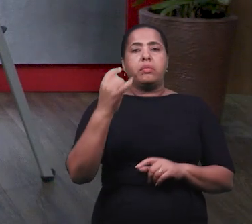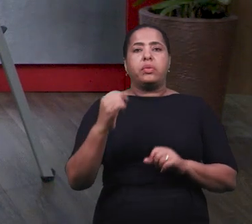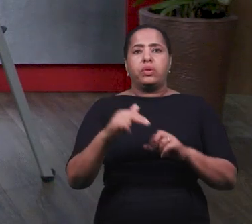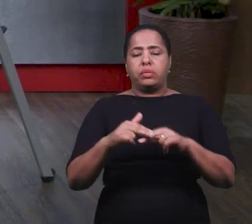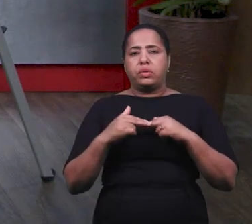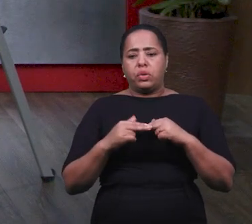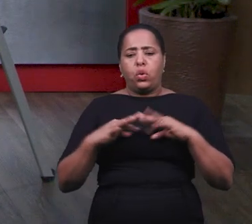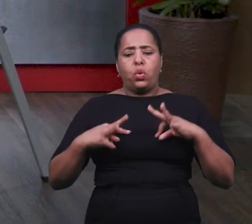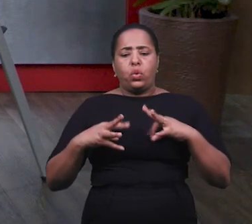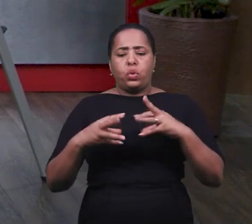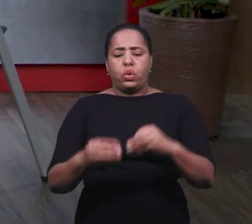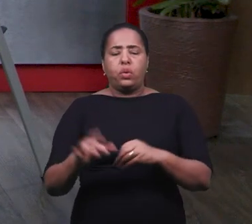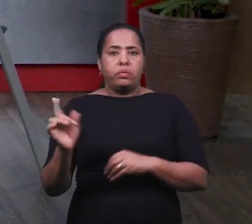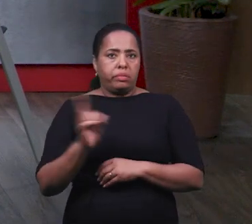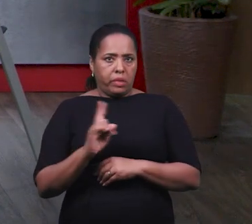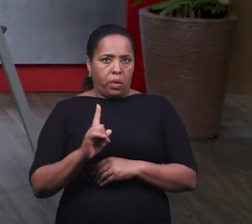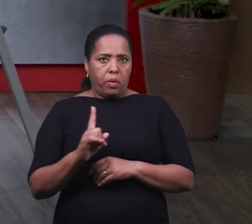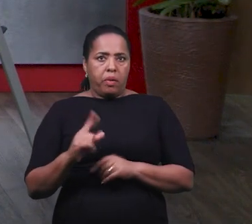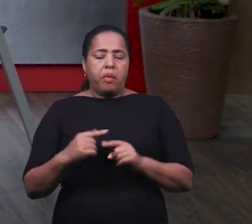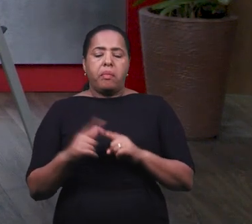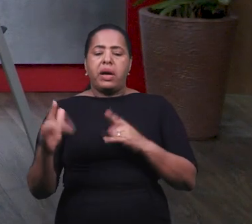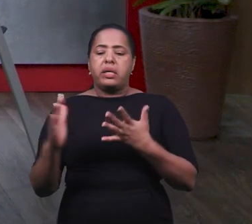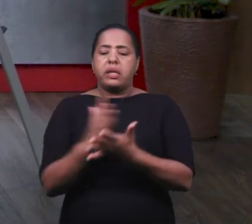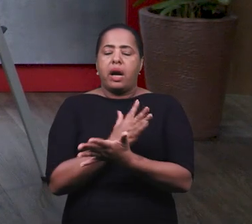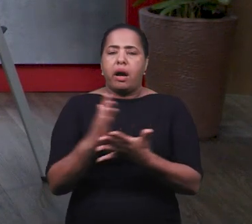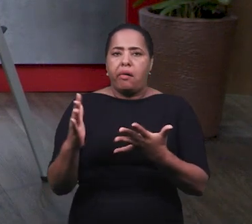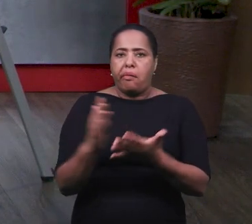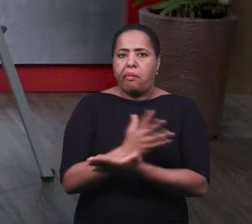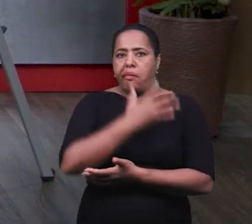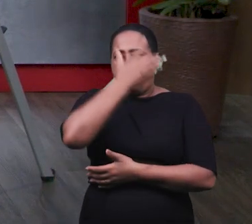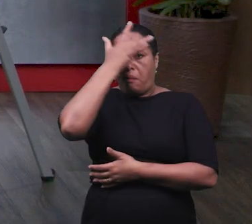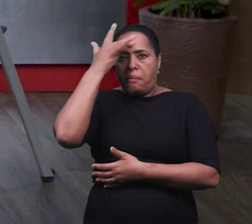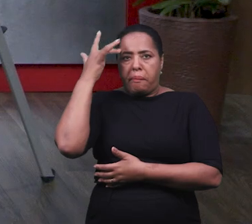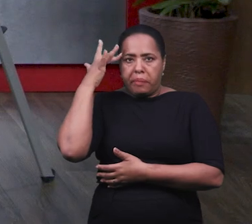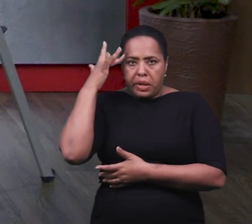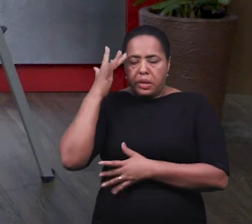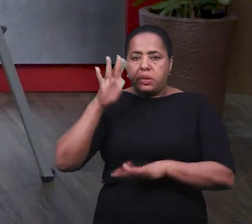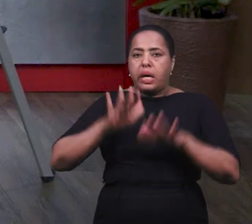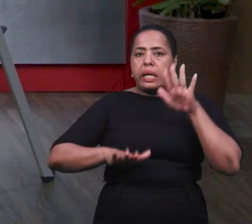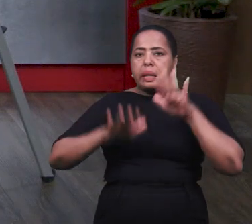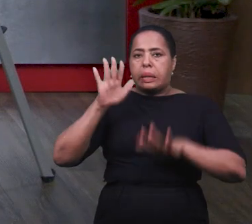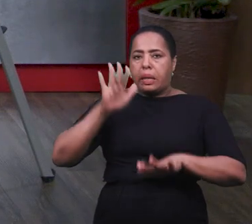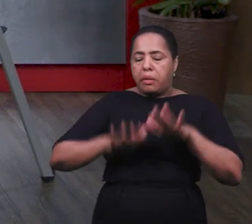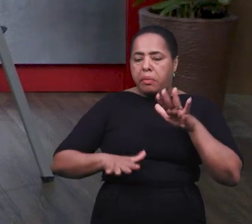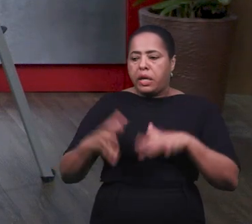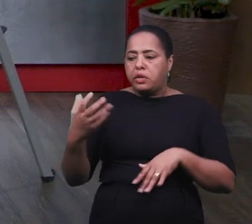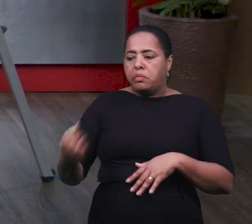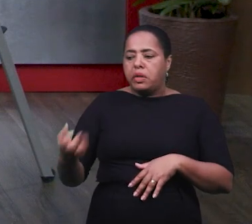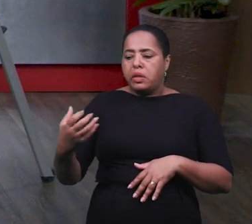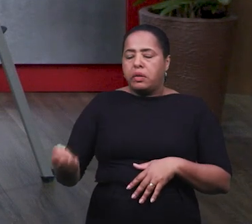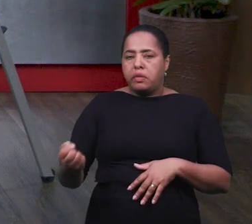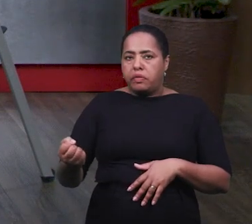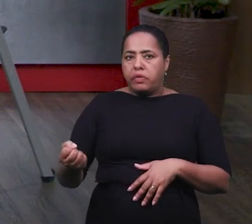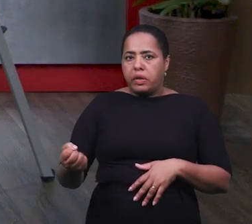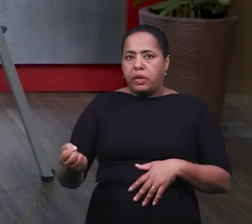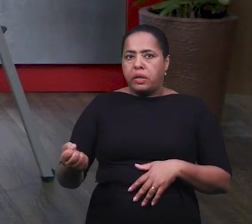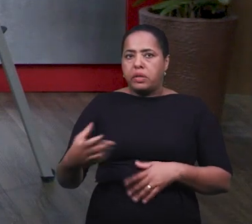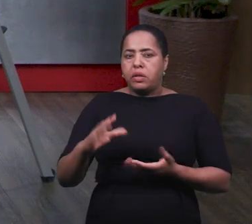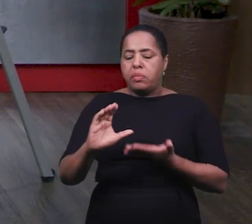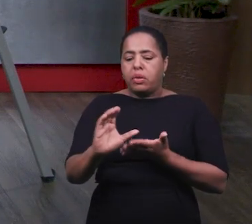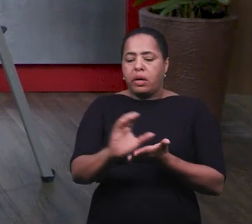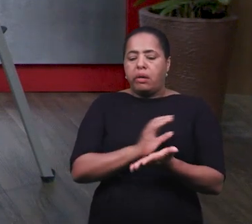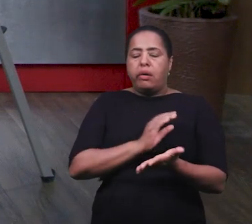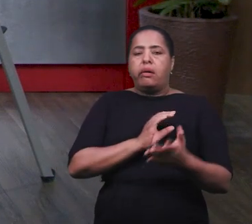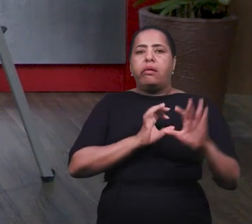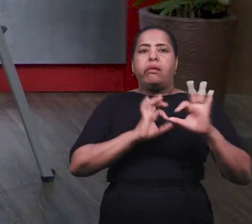são todos os casos, tá? Mas em alguns casos a pessoa depende de benefício, recebe benefício porque não se